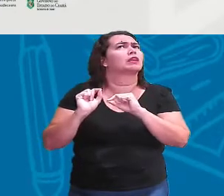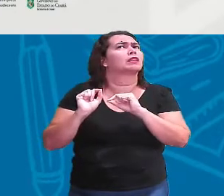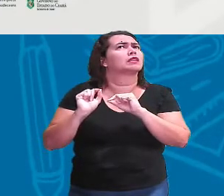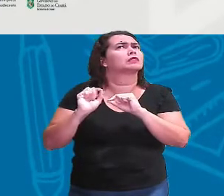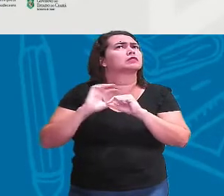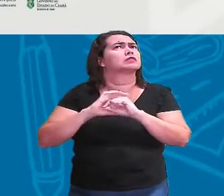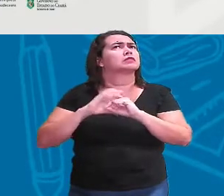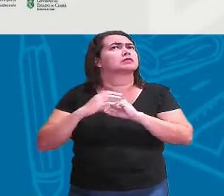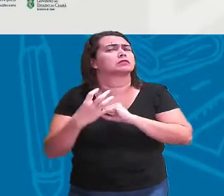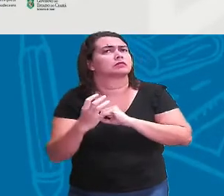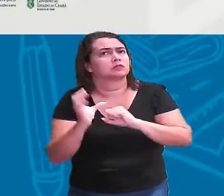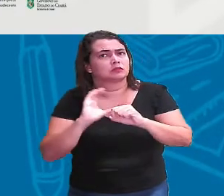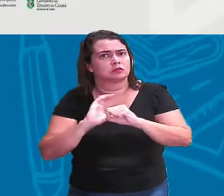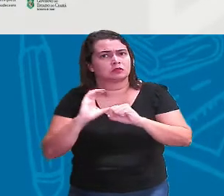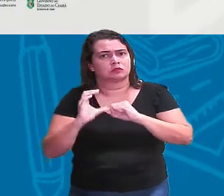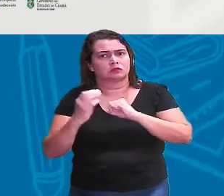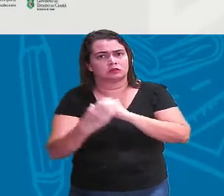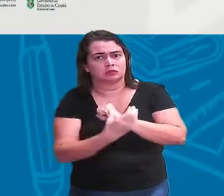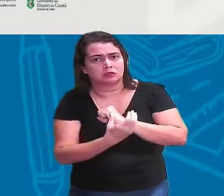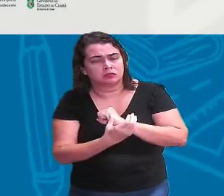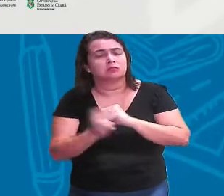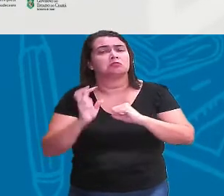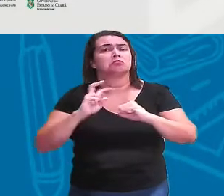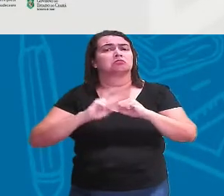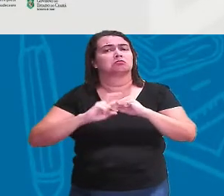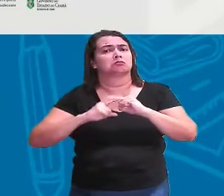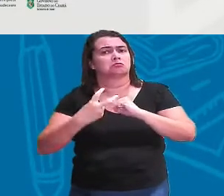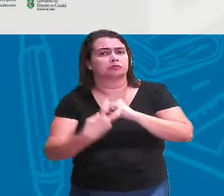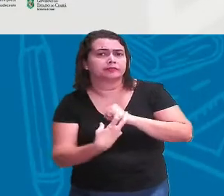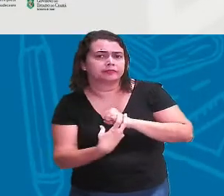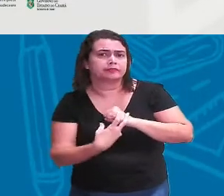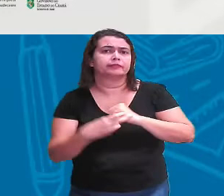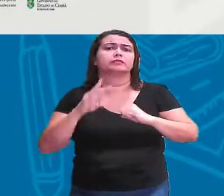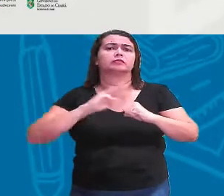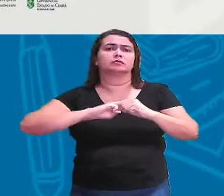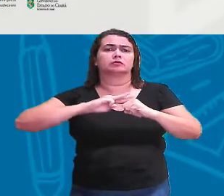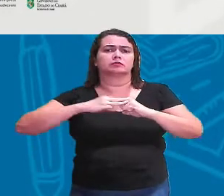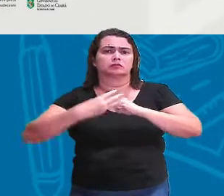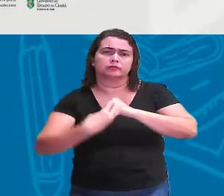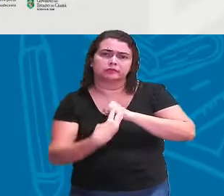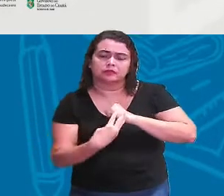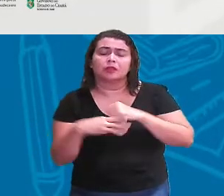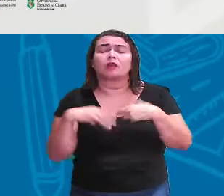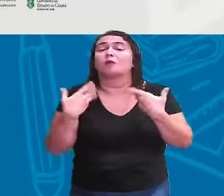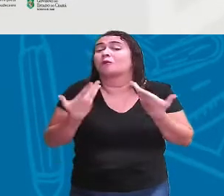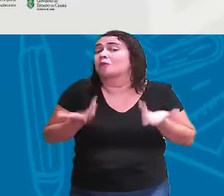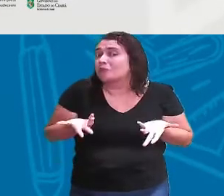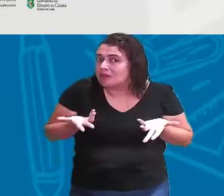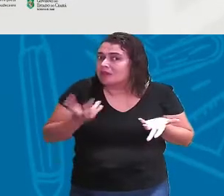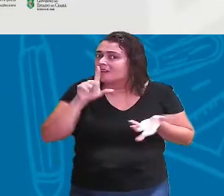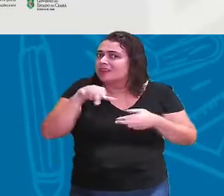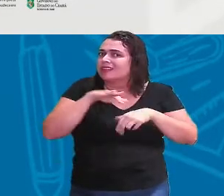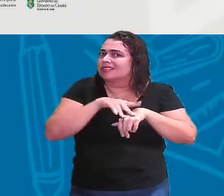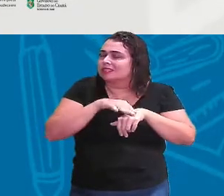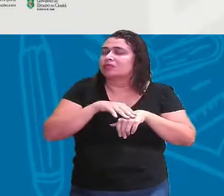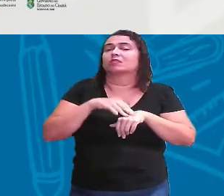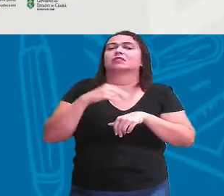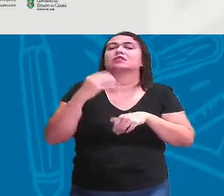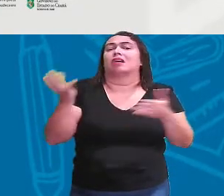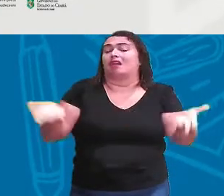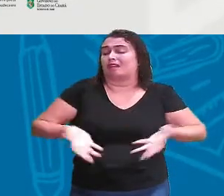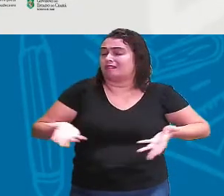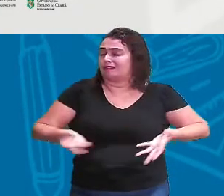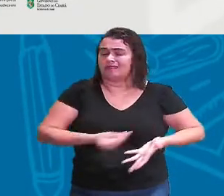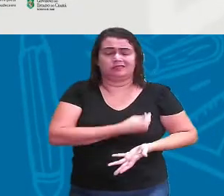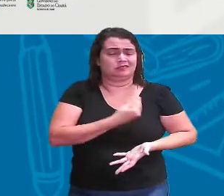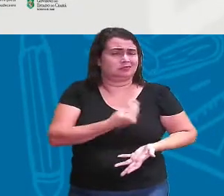estou com chikungunya? Será que eu estou com zika? E são doenças, gente, que infelizmente está muito presente no nosso dia a dia, faz parte da nossa